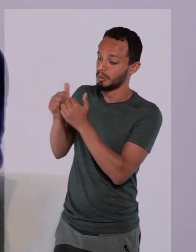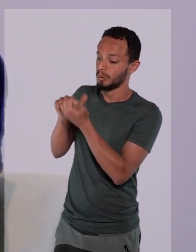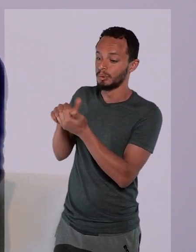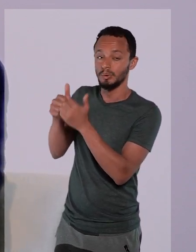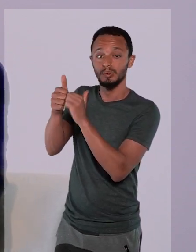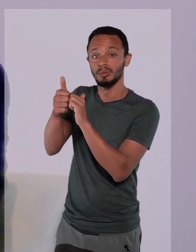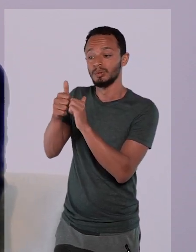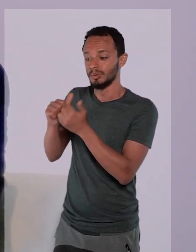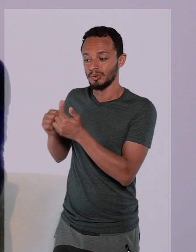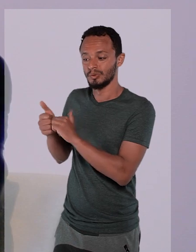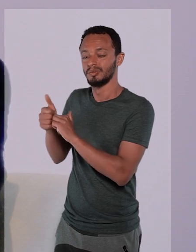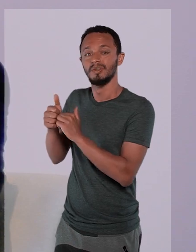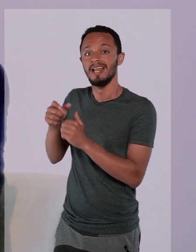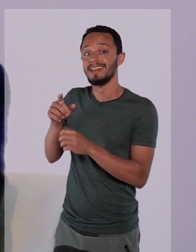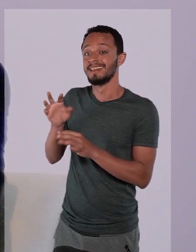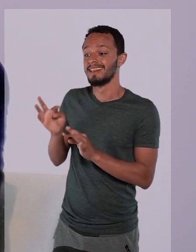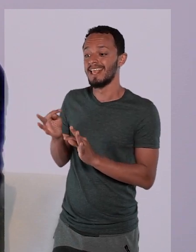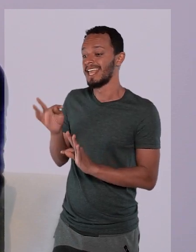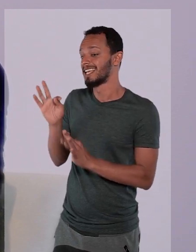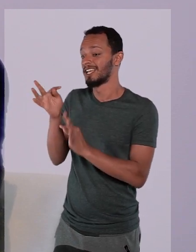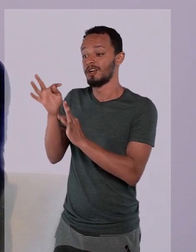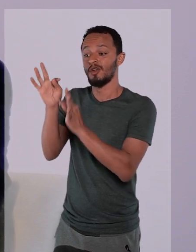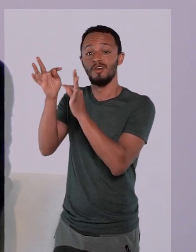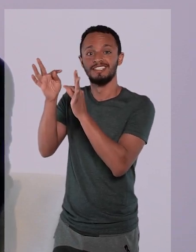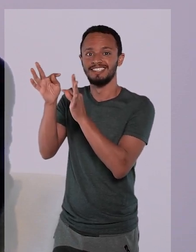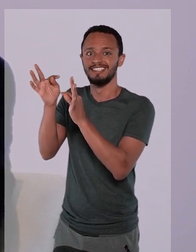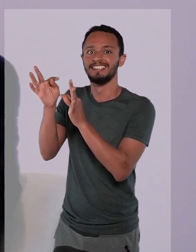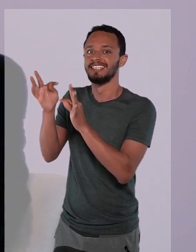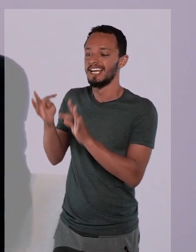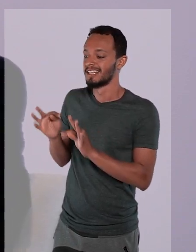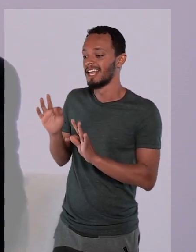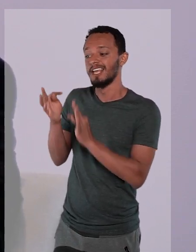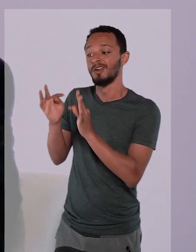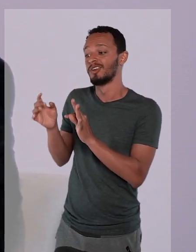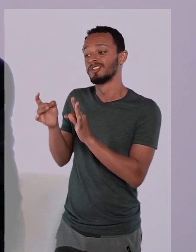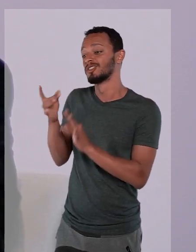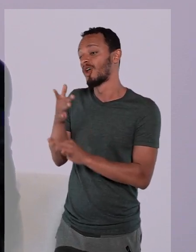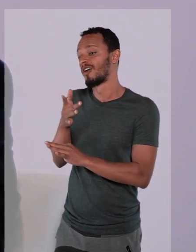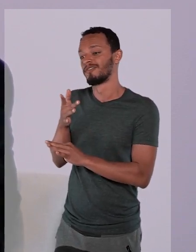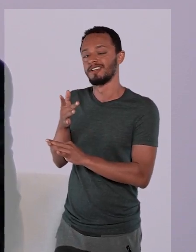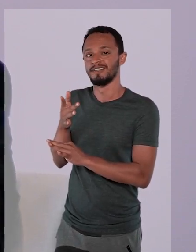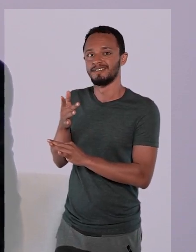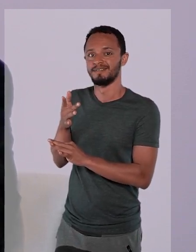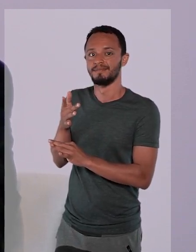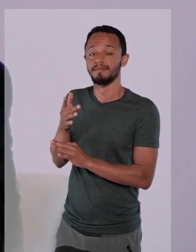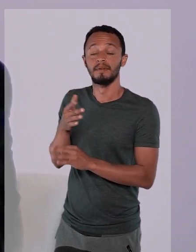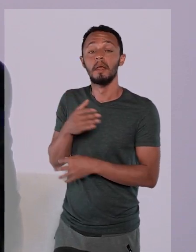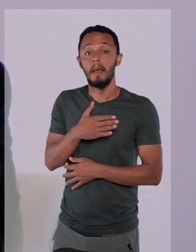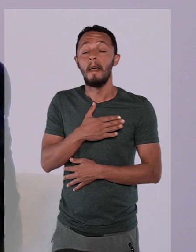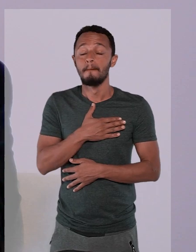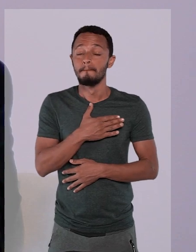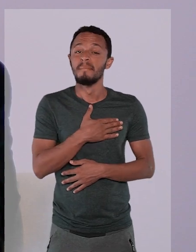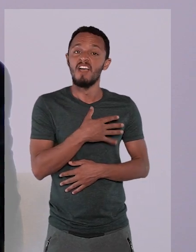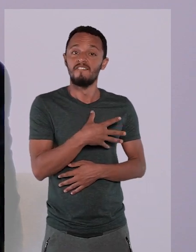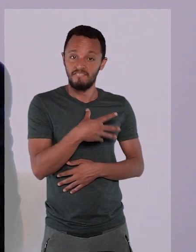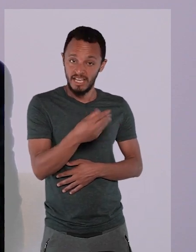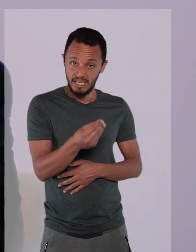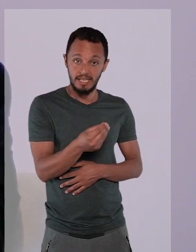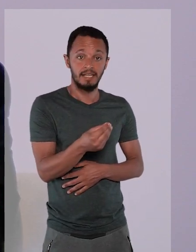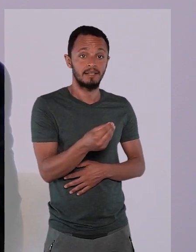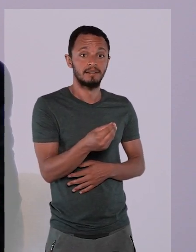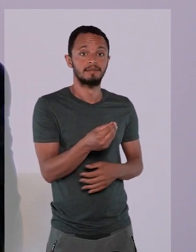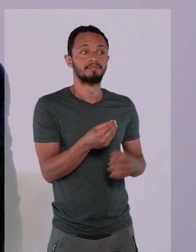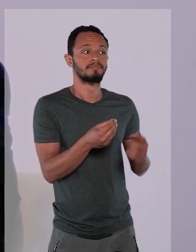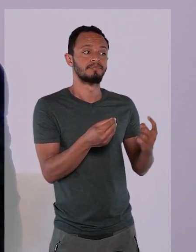EPA, usando tecnologia de proteção, porque, olha, minhas filhas sempre voltaram, né?